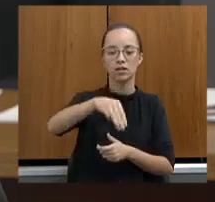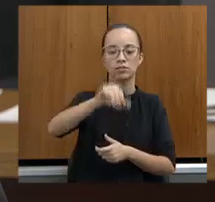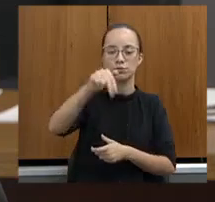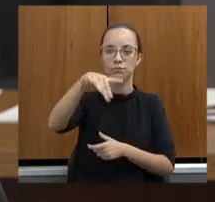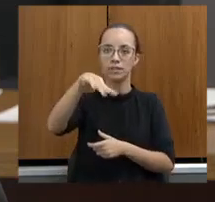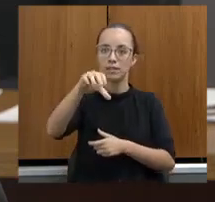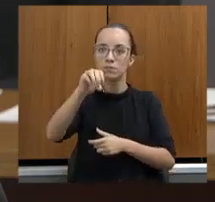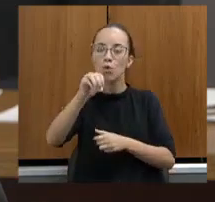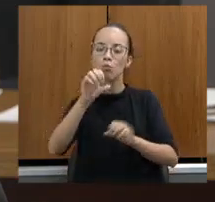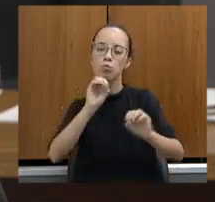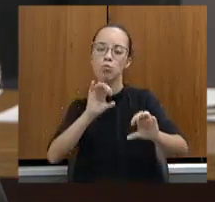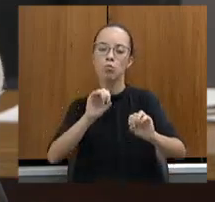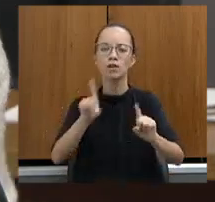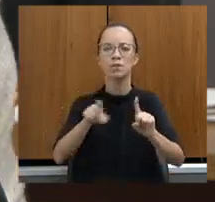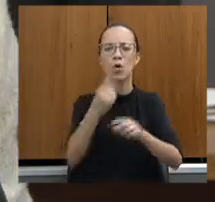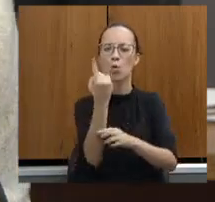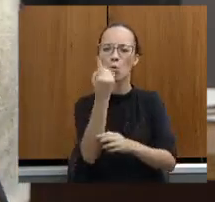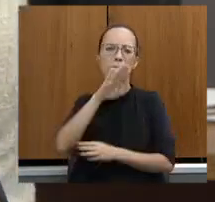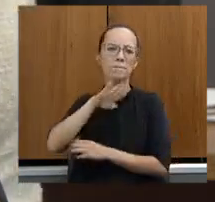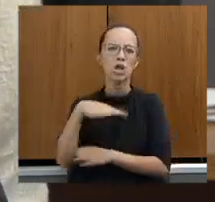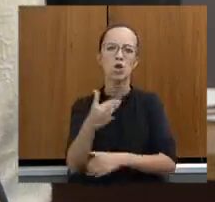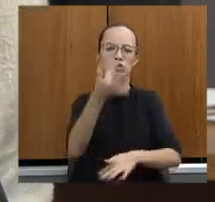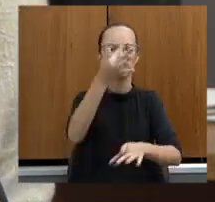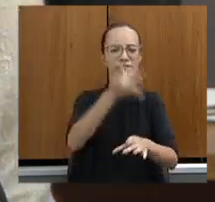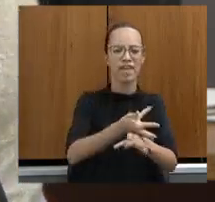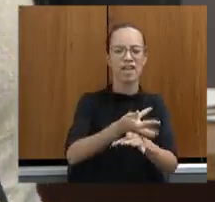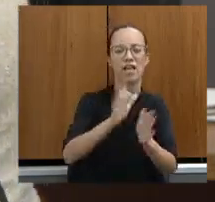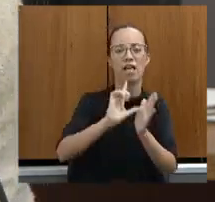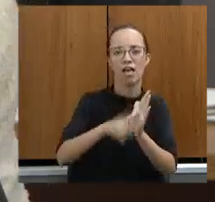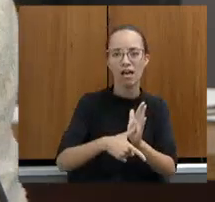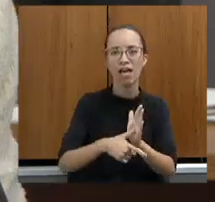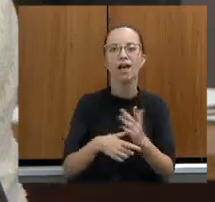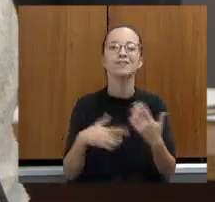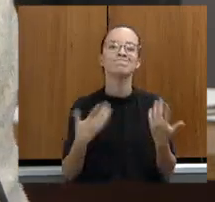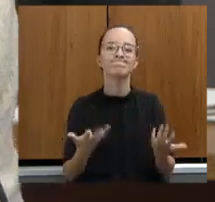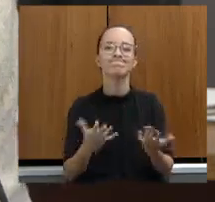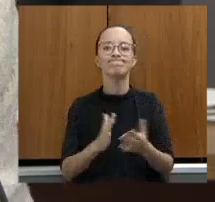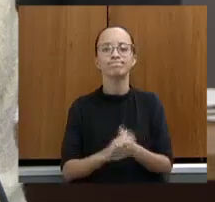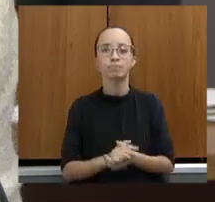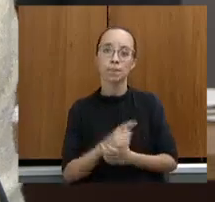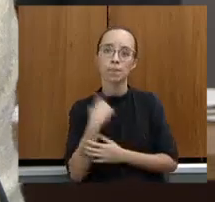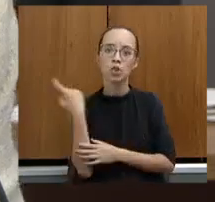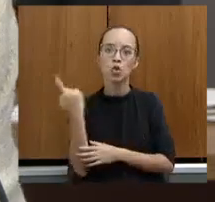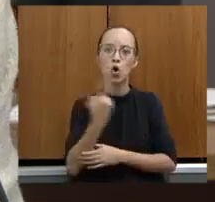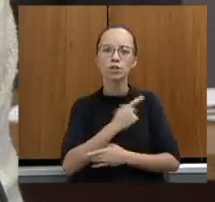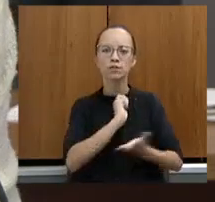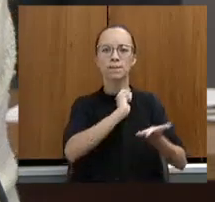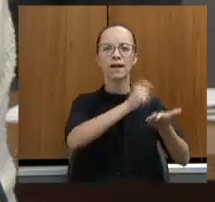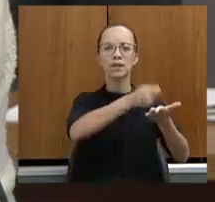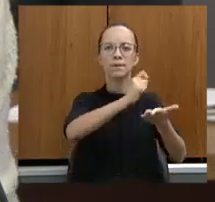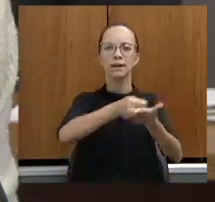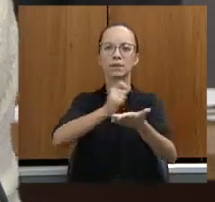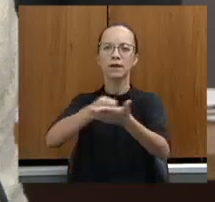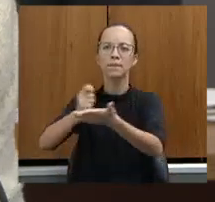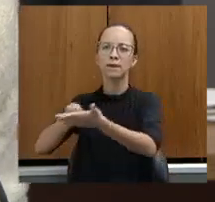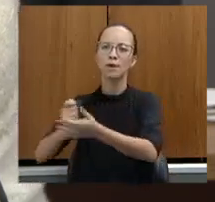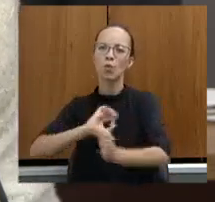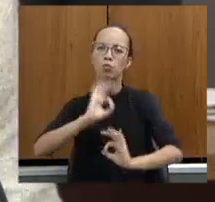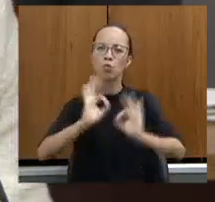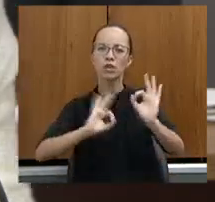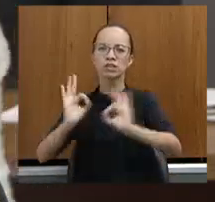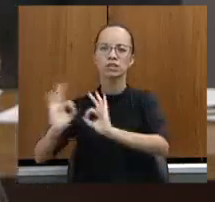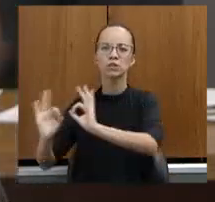educação um bilhão de reais de férias prêmio em atraso enfim e a gente foi quitando tudo isso e organizando a